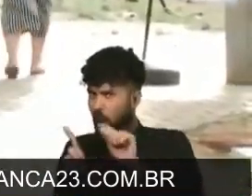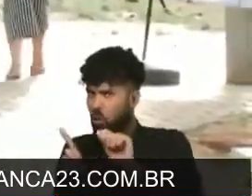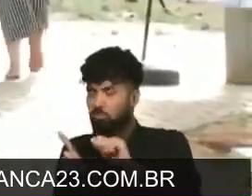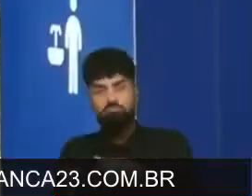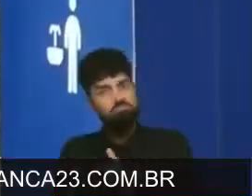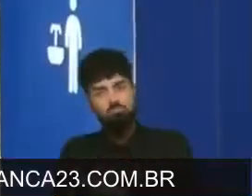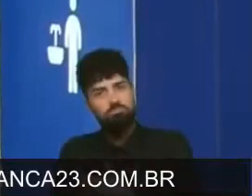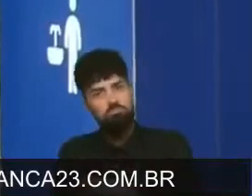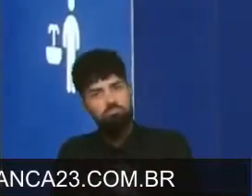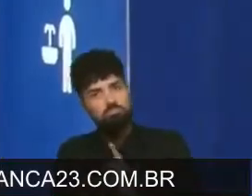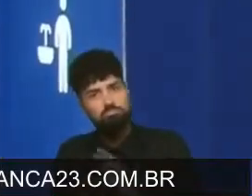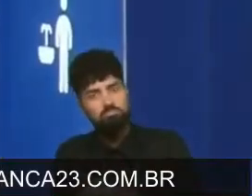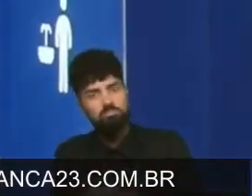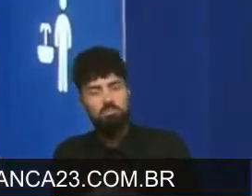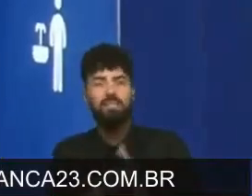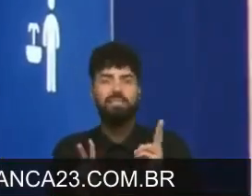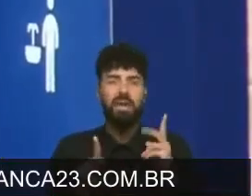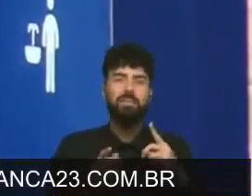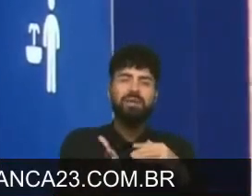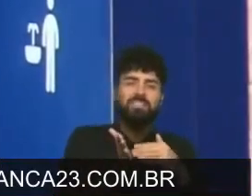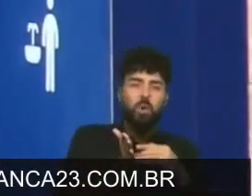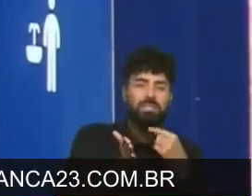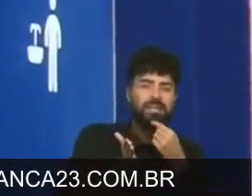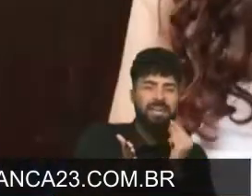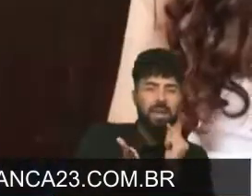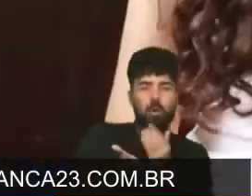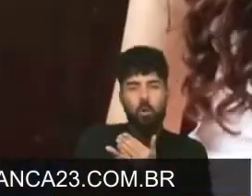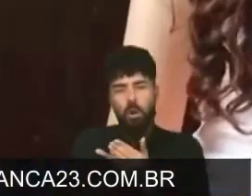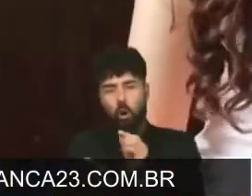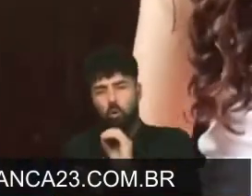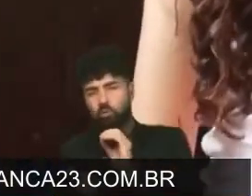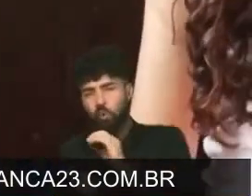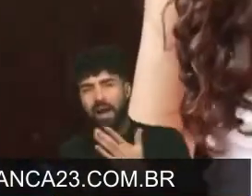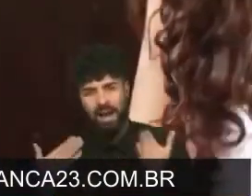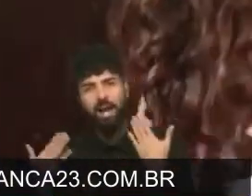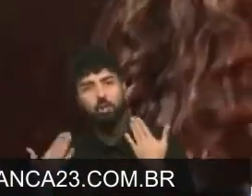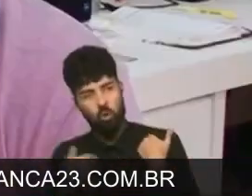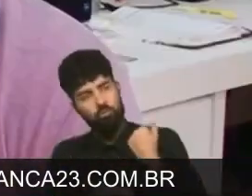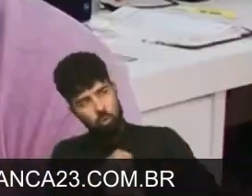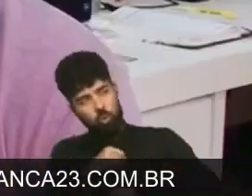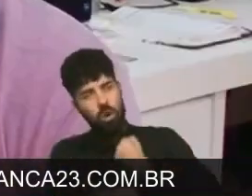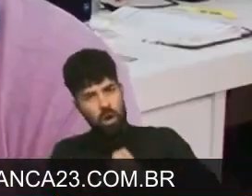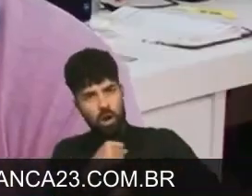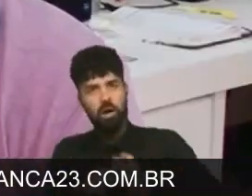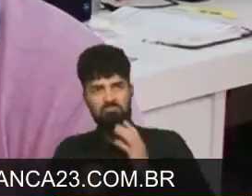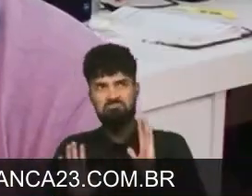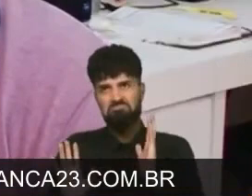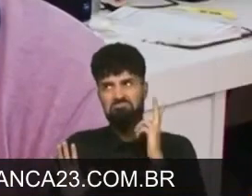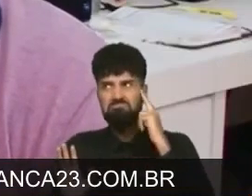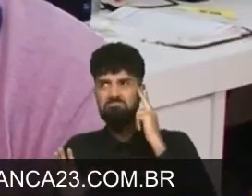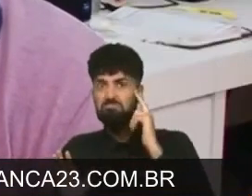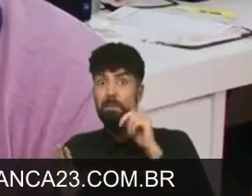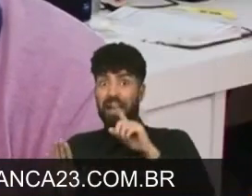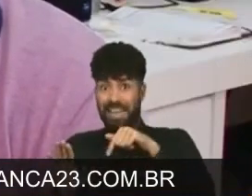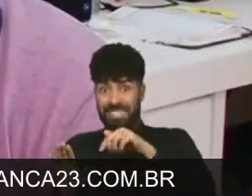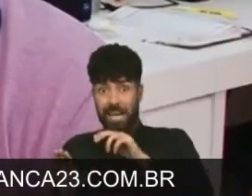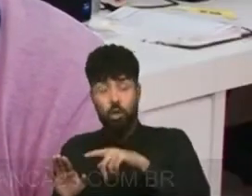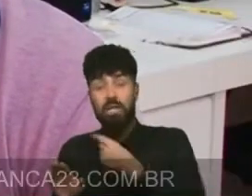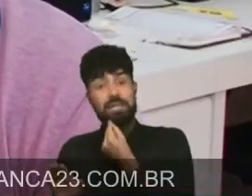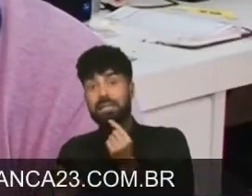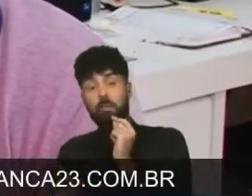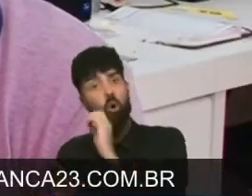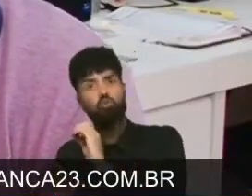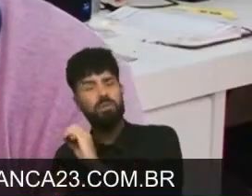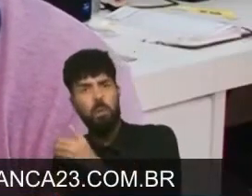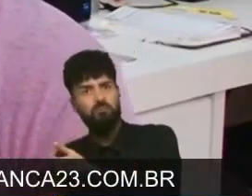final de setembro, começo de outubro, a gente tem temperaturas elevadas nessa época. É comum, não é tão assim fora, é que esse ano está um pouco mais acentuado em